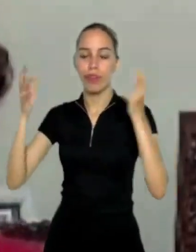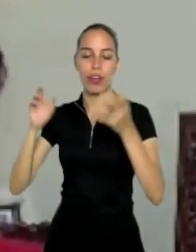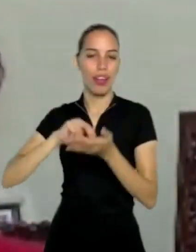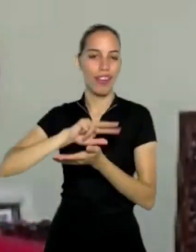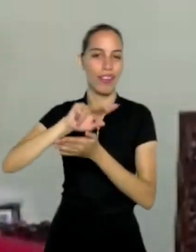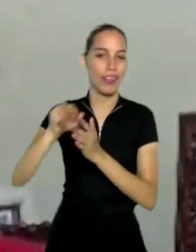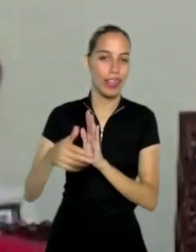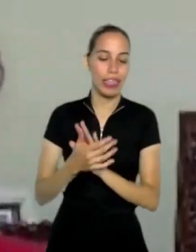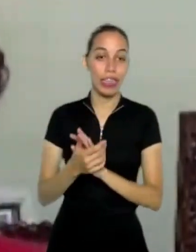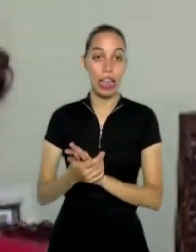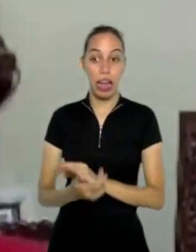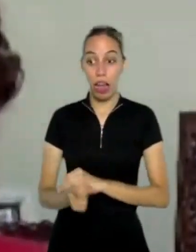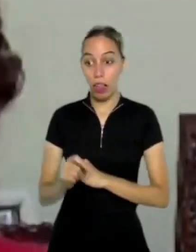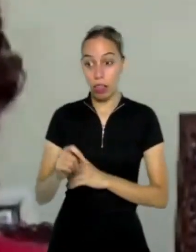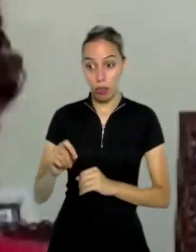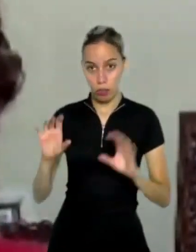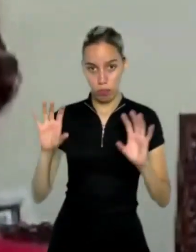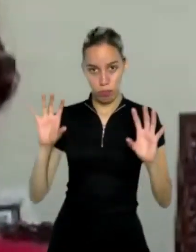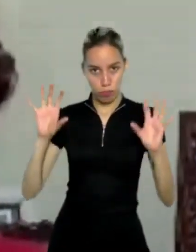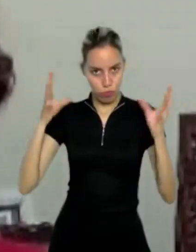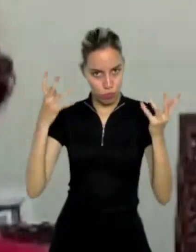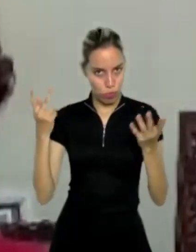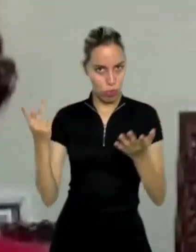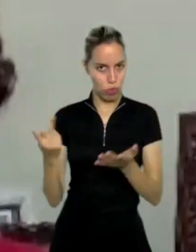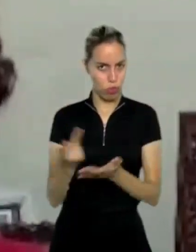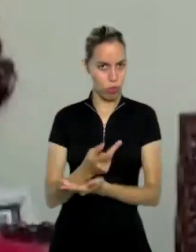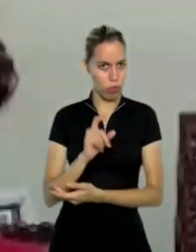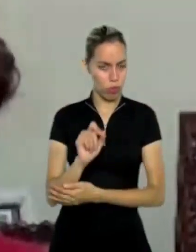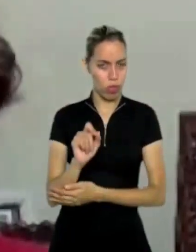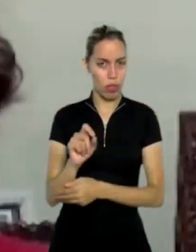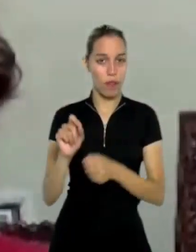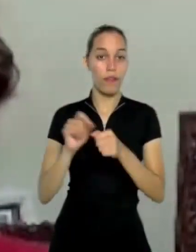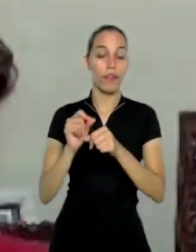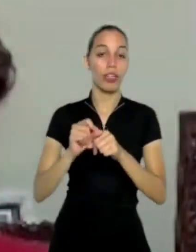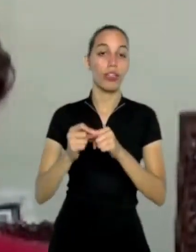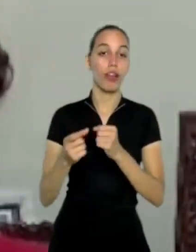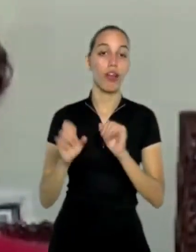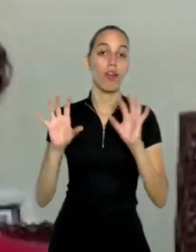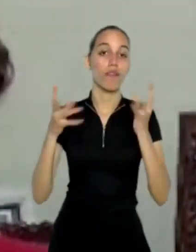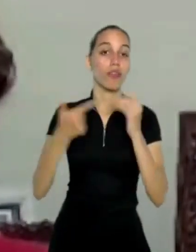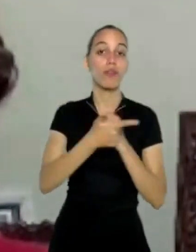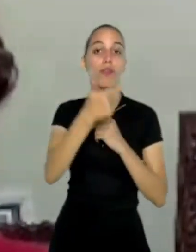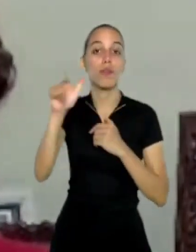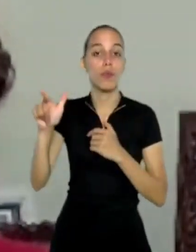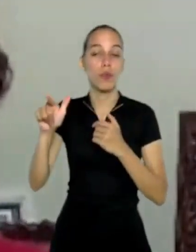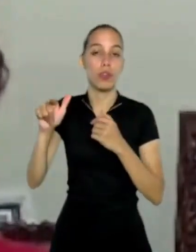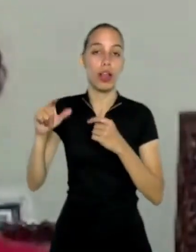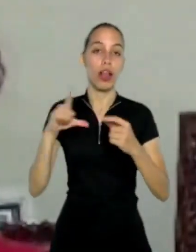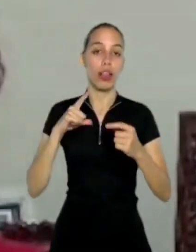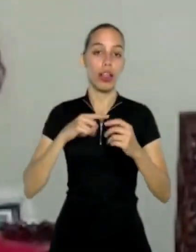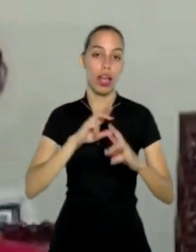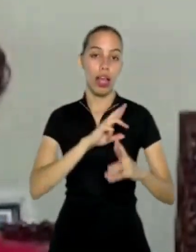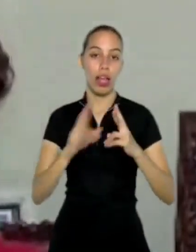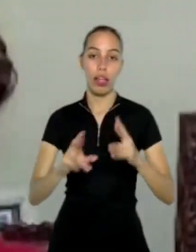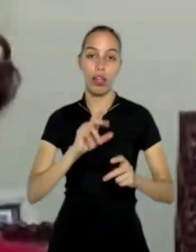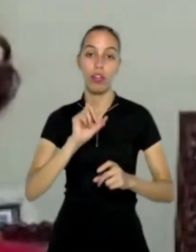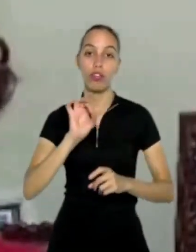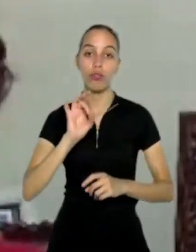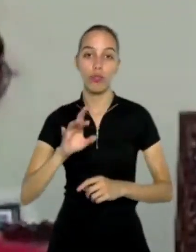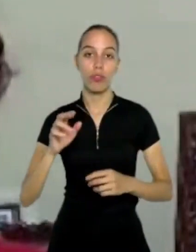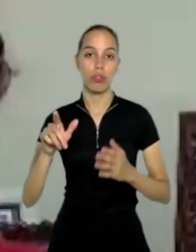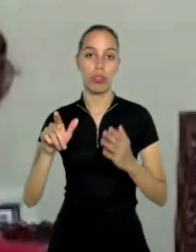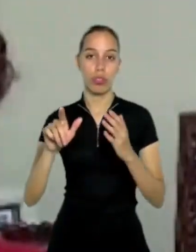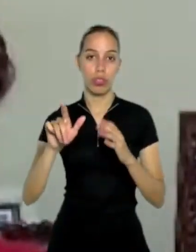criar um projeto na escola ligado à literatura. Então, nós criamos um projeto chamado